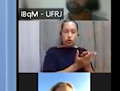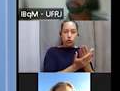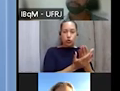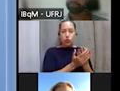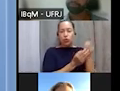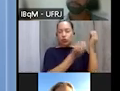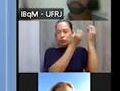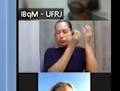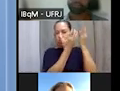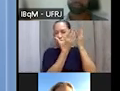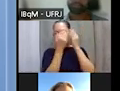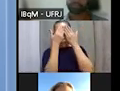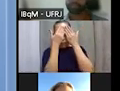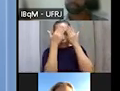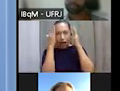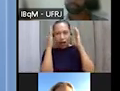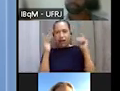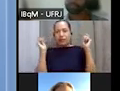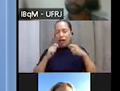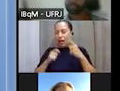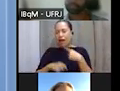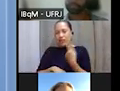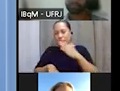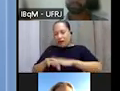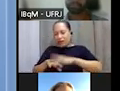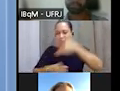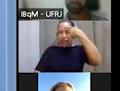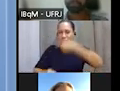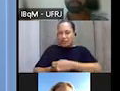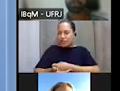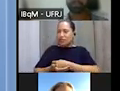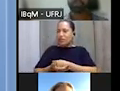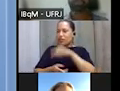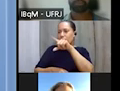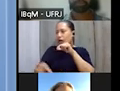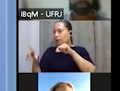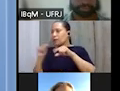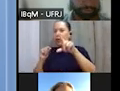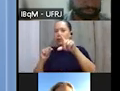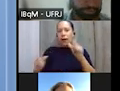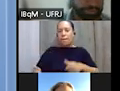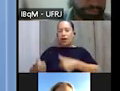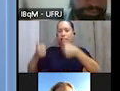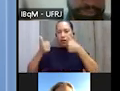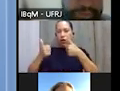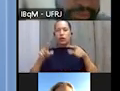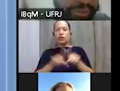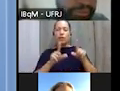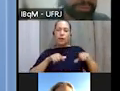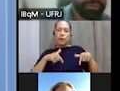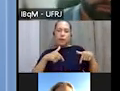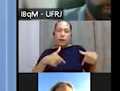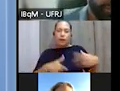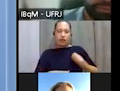podemos escolher as melhores decisões e as melhores ações para a nossa vida em